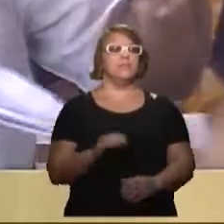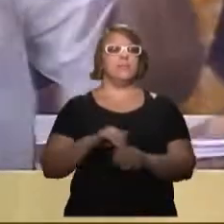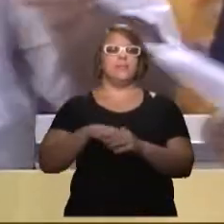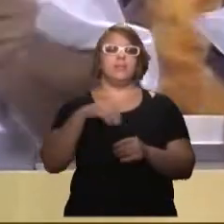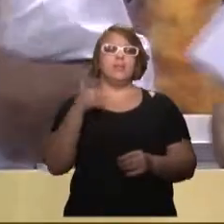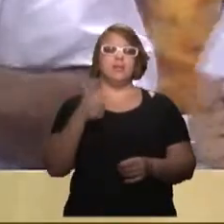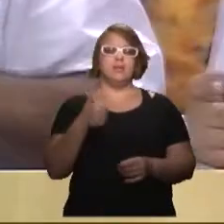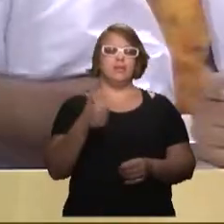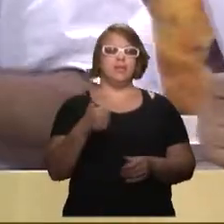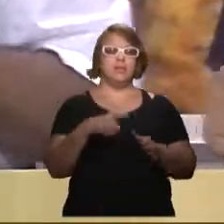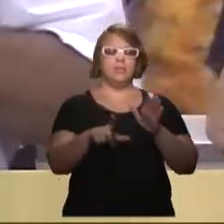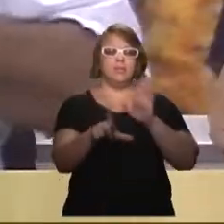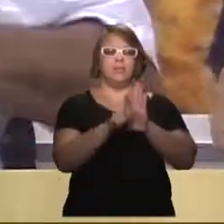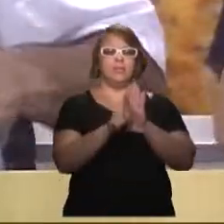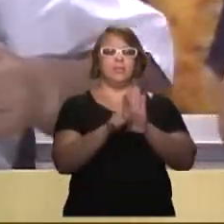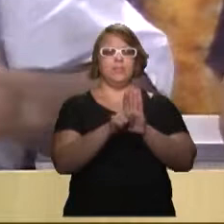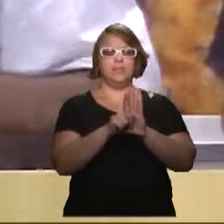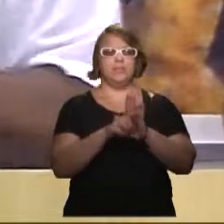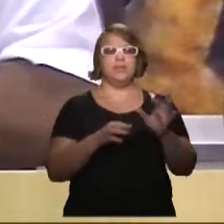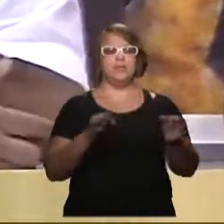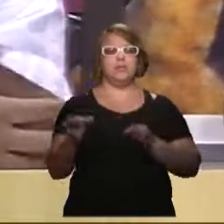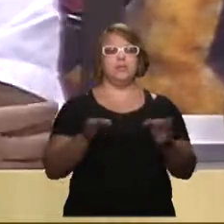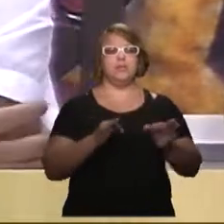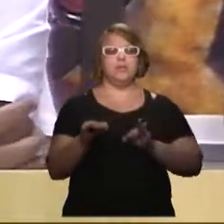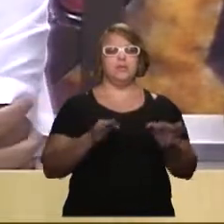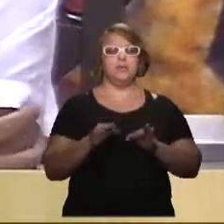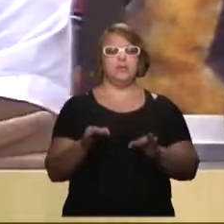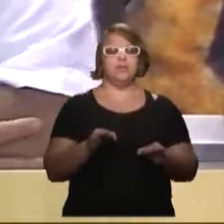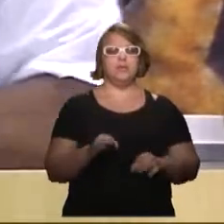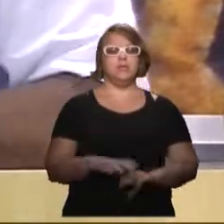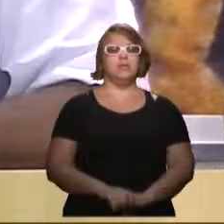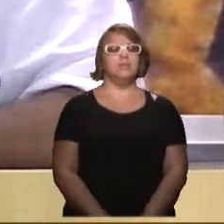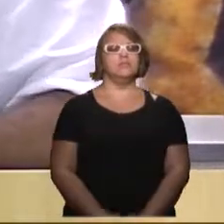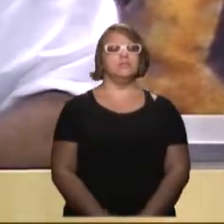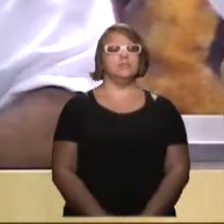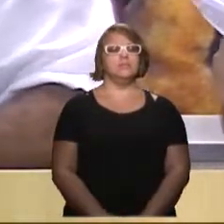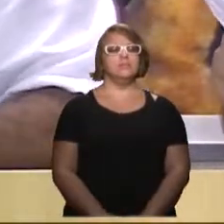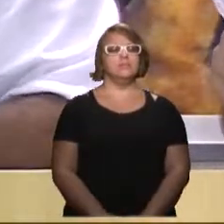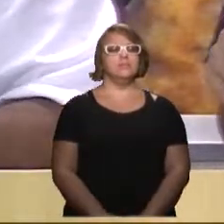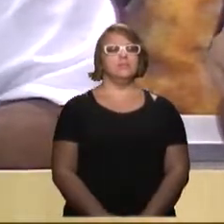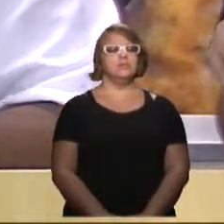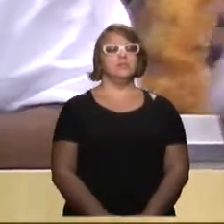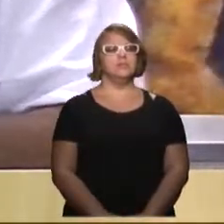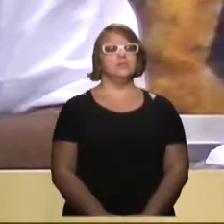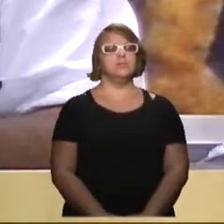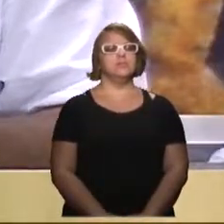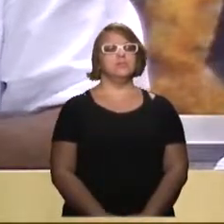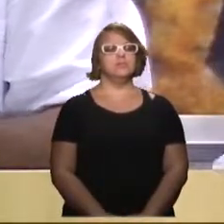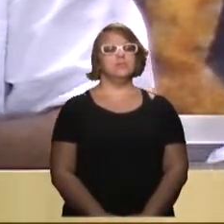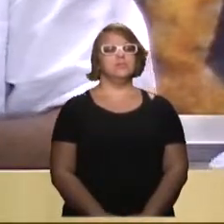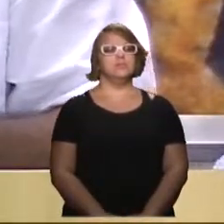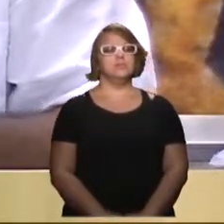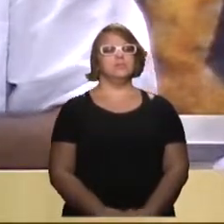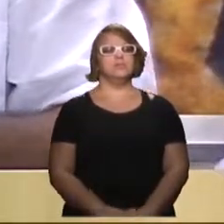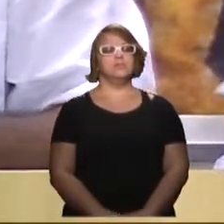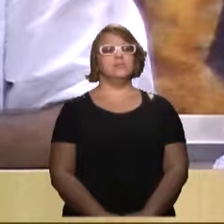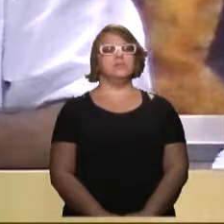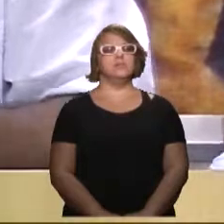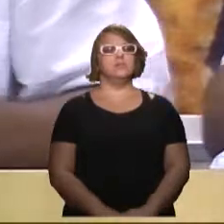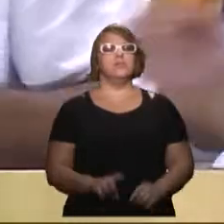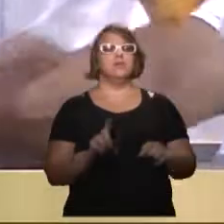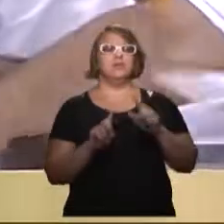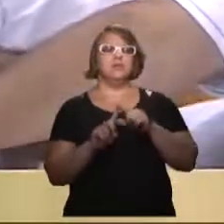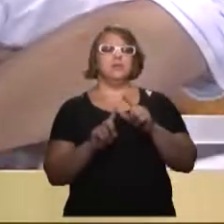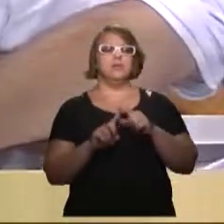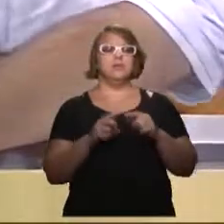aprovado o projeto de lei ordinária 204/2013, de autoria do vereador Douglas Carbone, em primeira